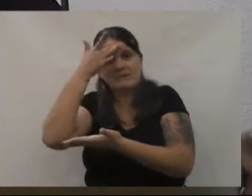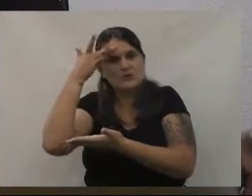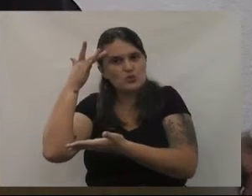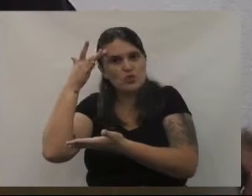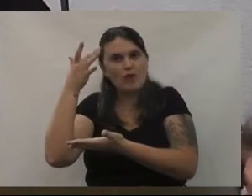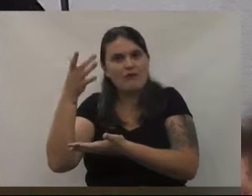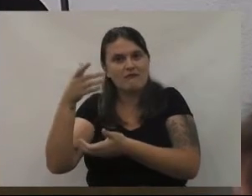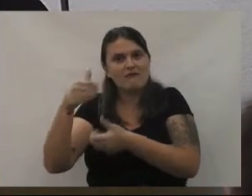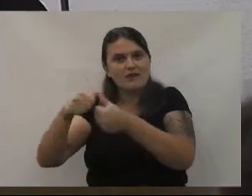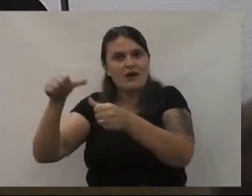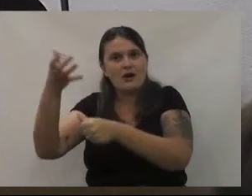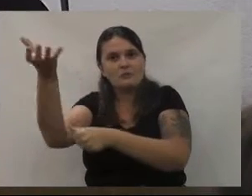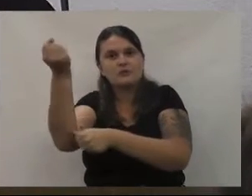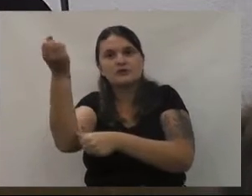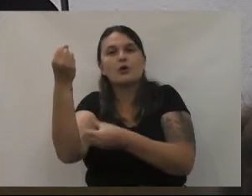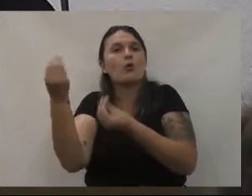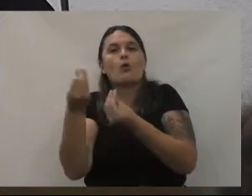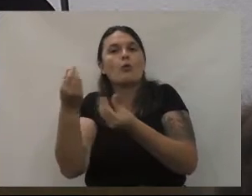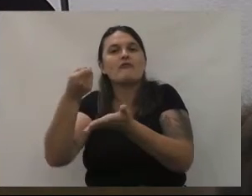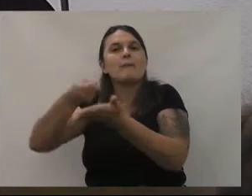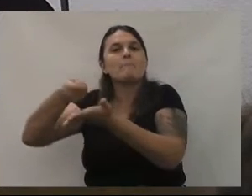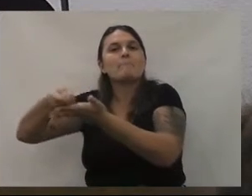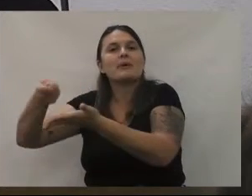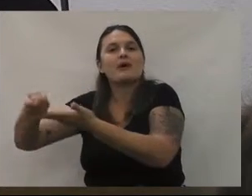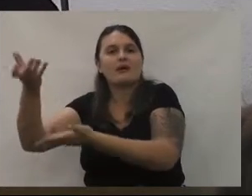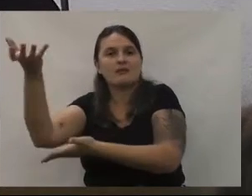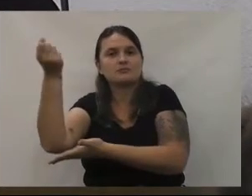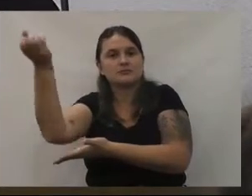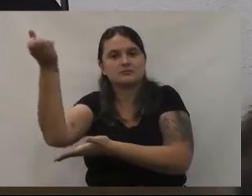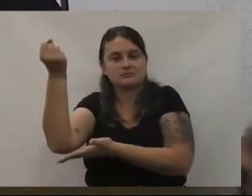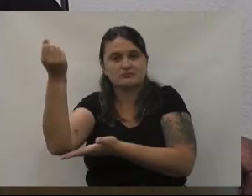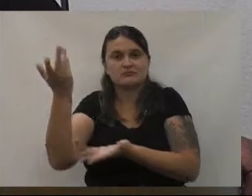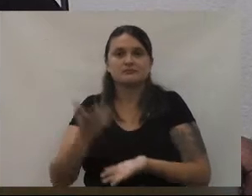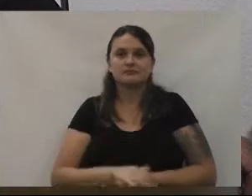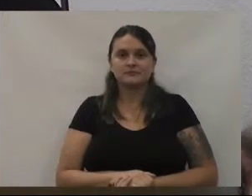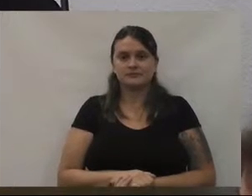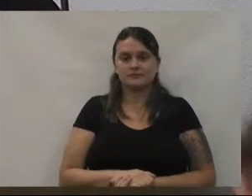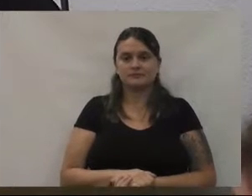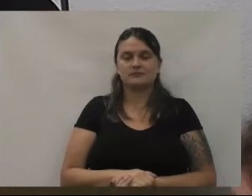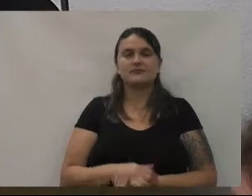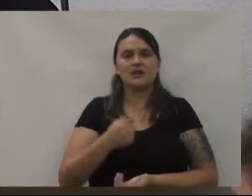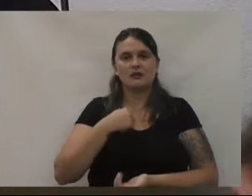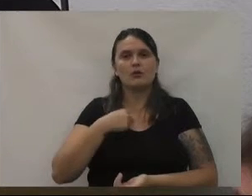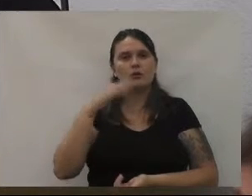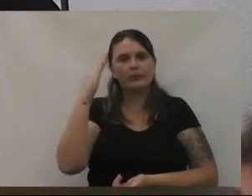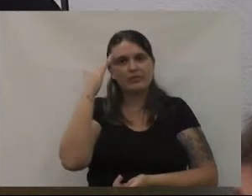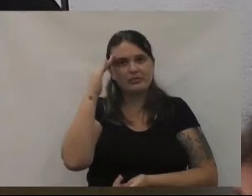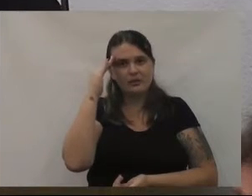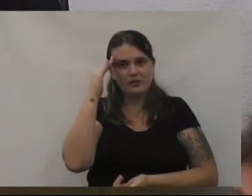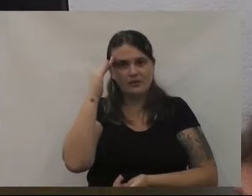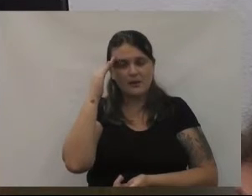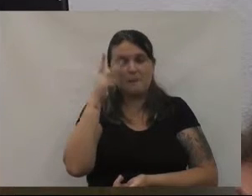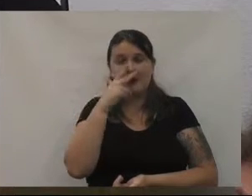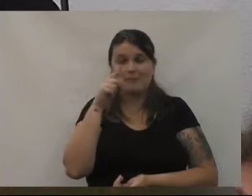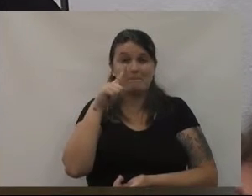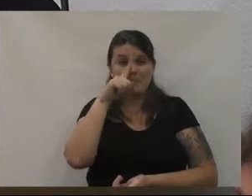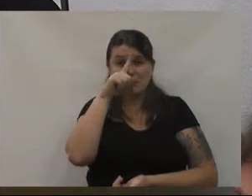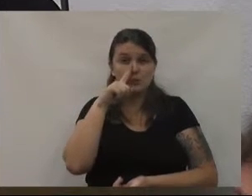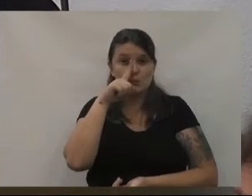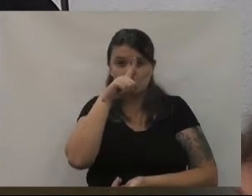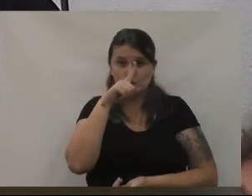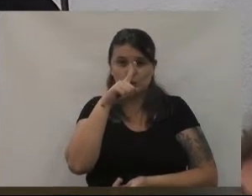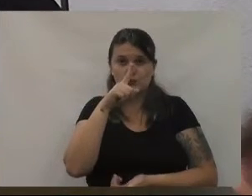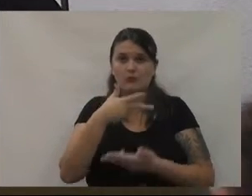aposentados. Como é que vai subsistir o sistema? Eu entendo que o risco,